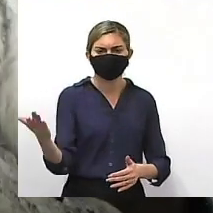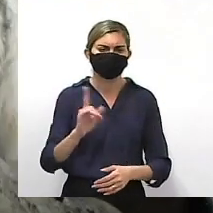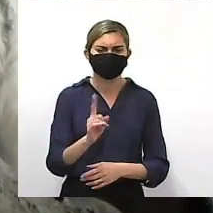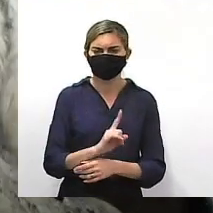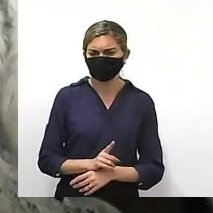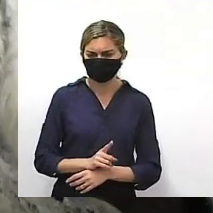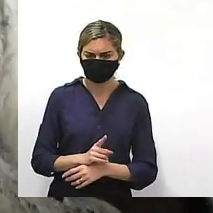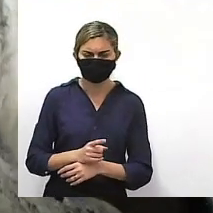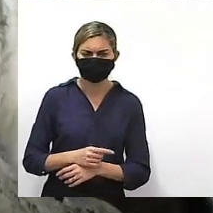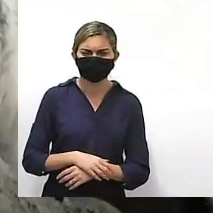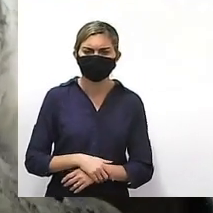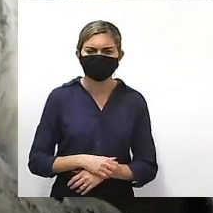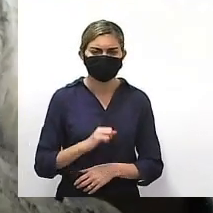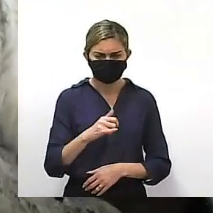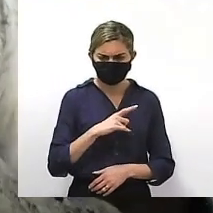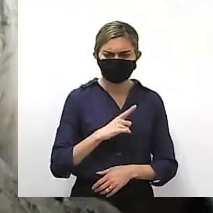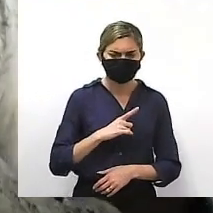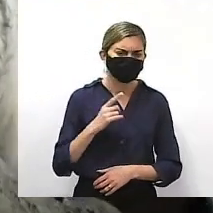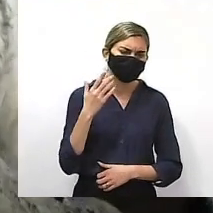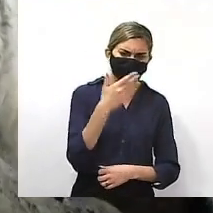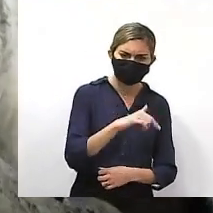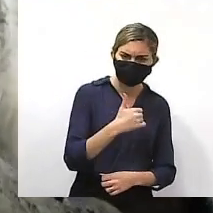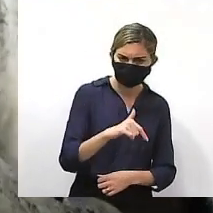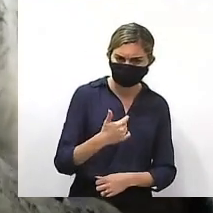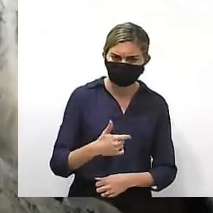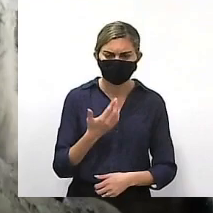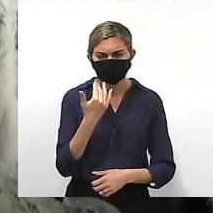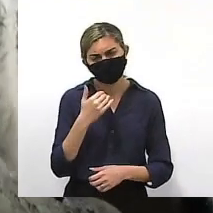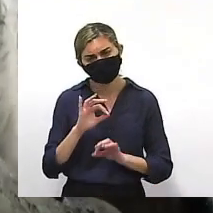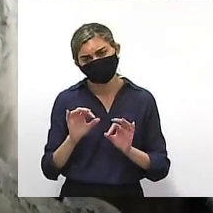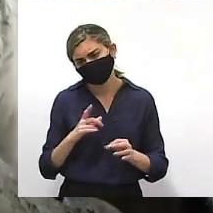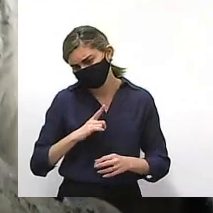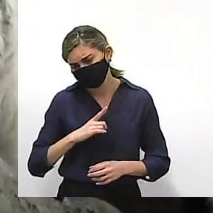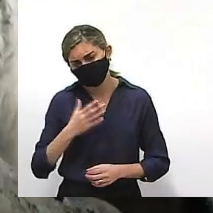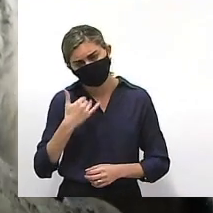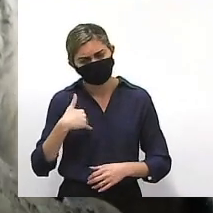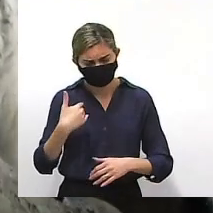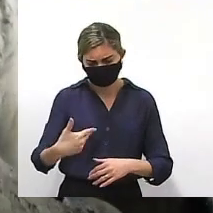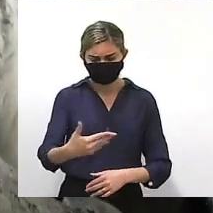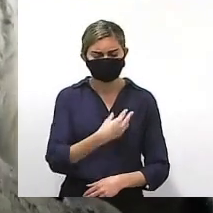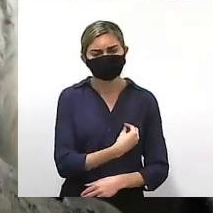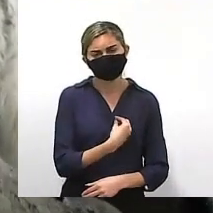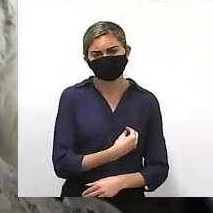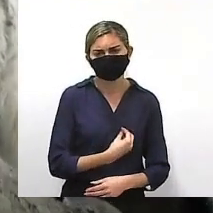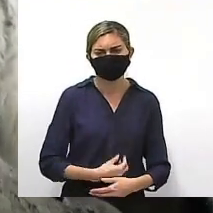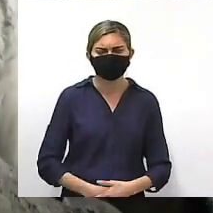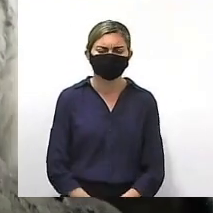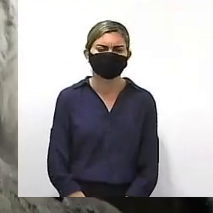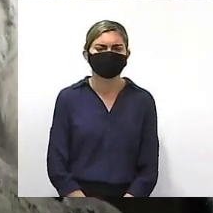na minha pedir. Se eu tiver eu dou, se eu não tiver eu não dou. E assim eu vou indo, vivendo.